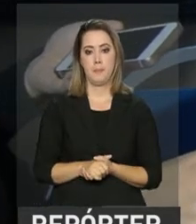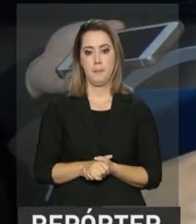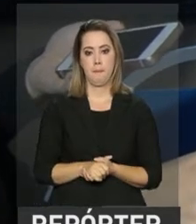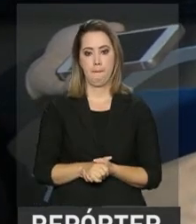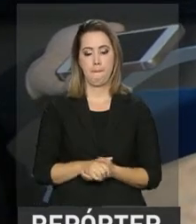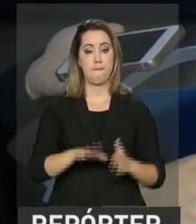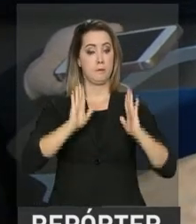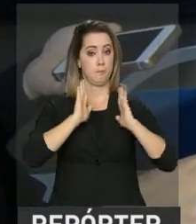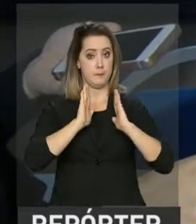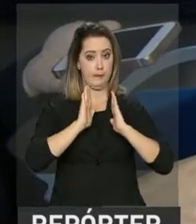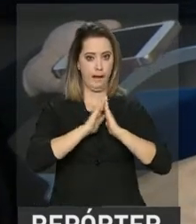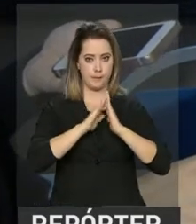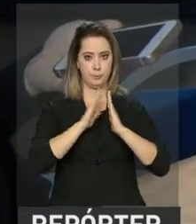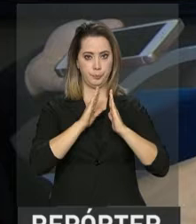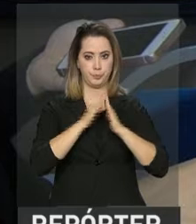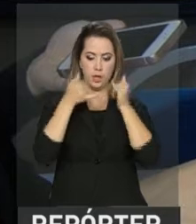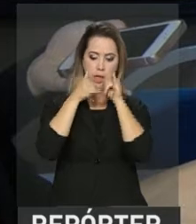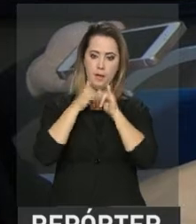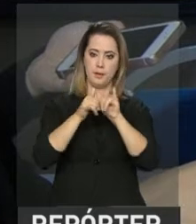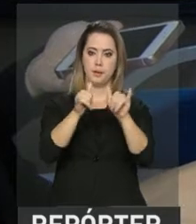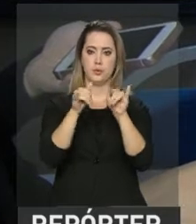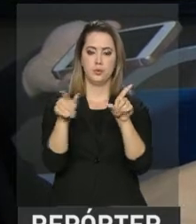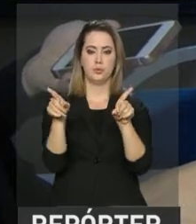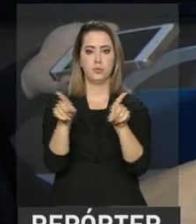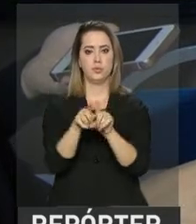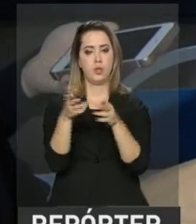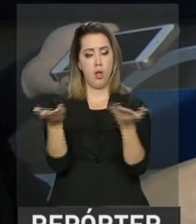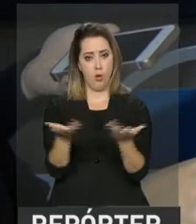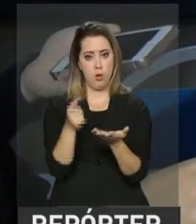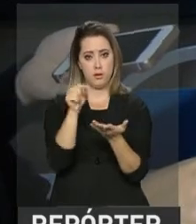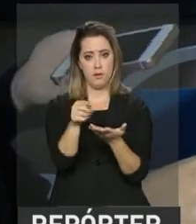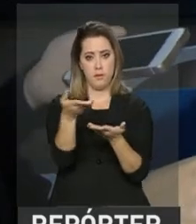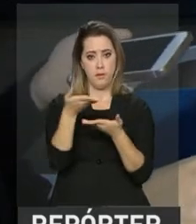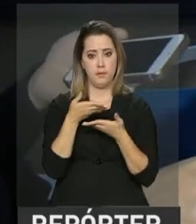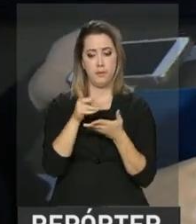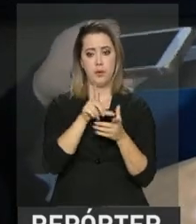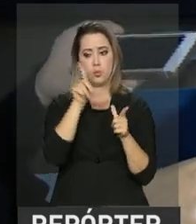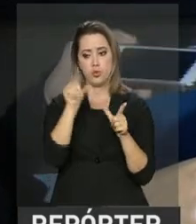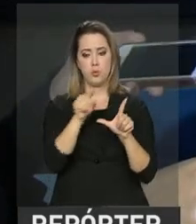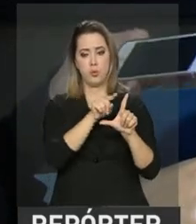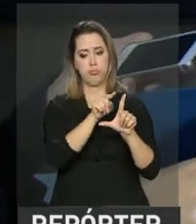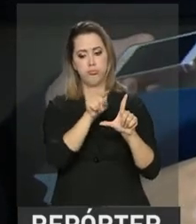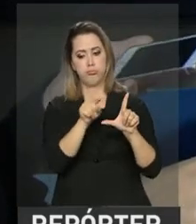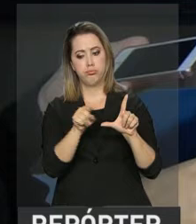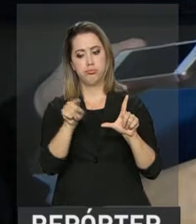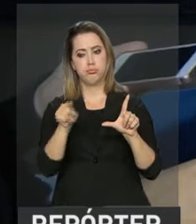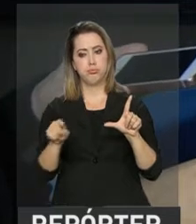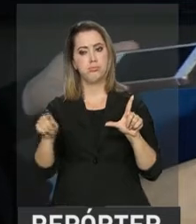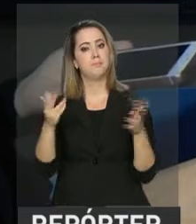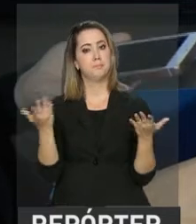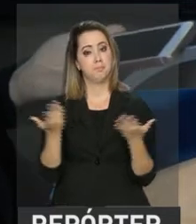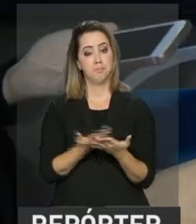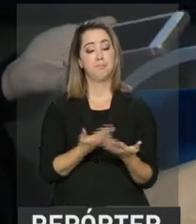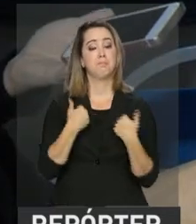Em habitação, a energia elétrica dessa vez veio com as contas em queda. E, no